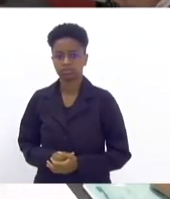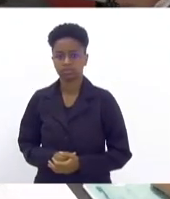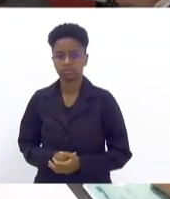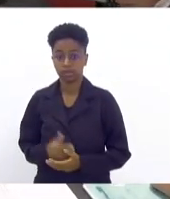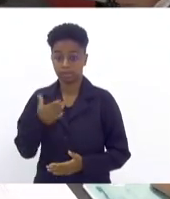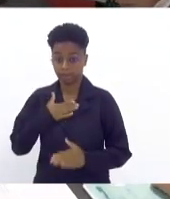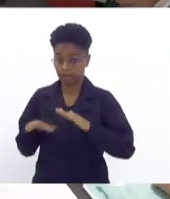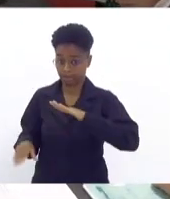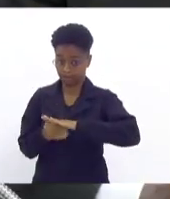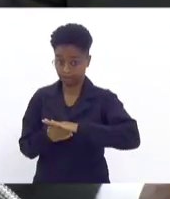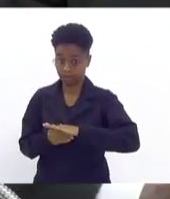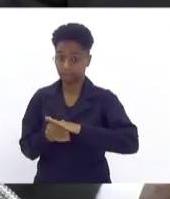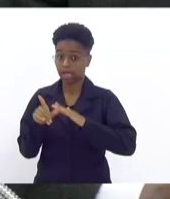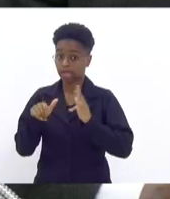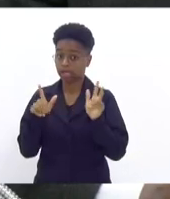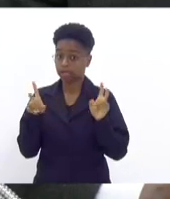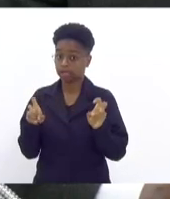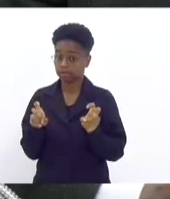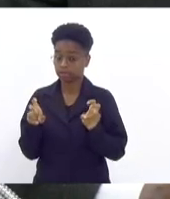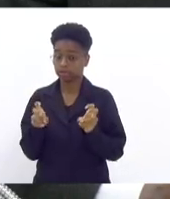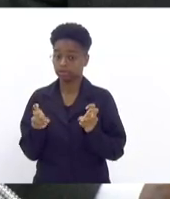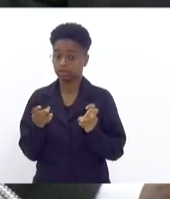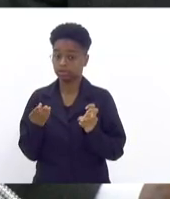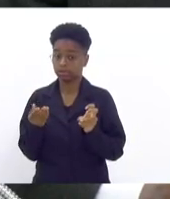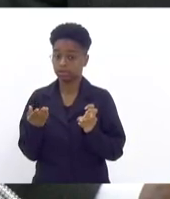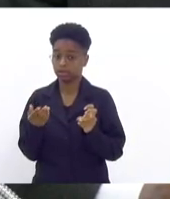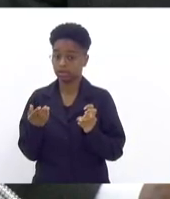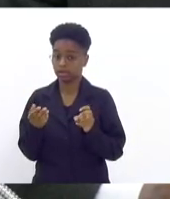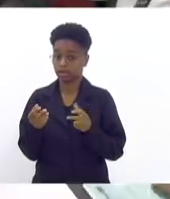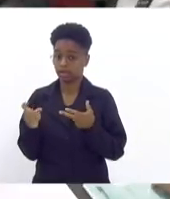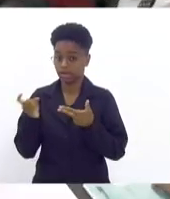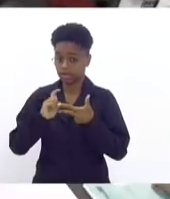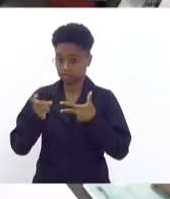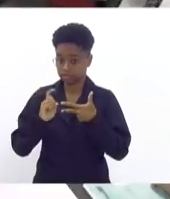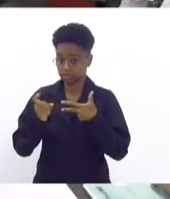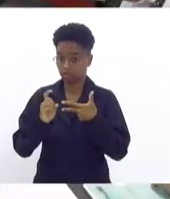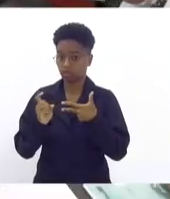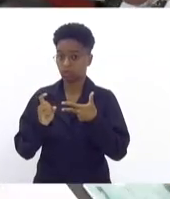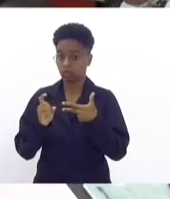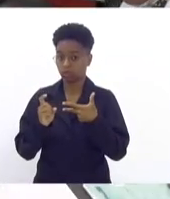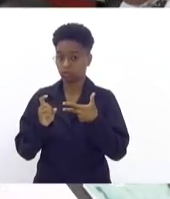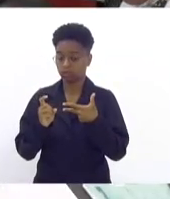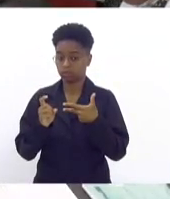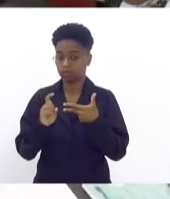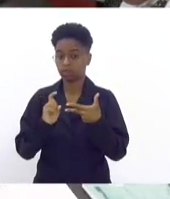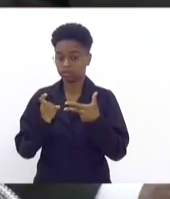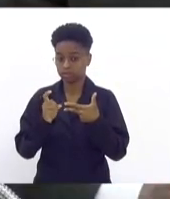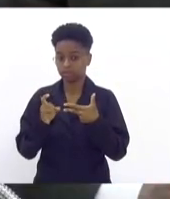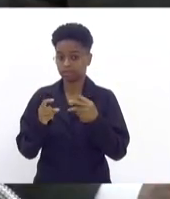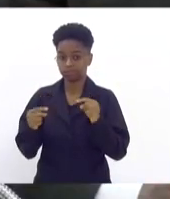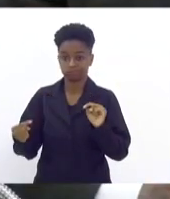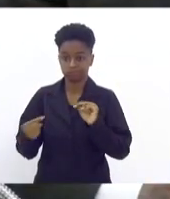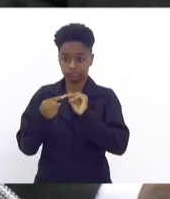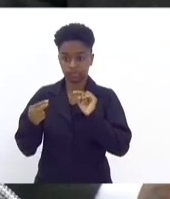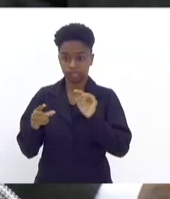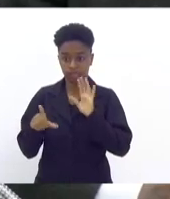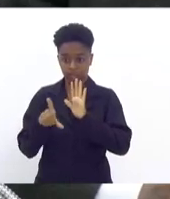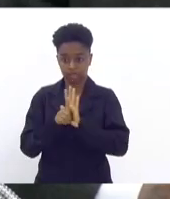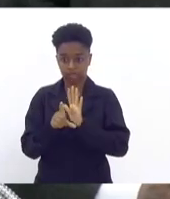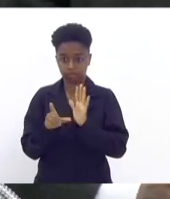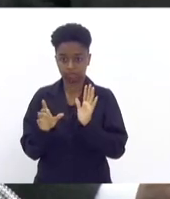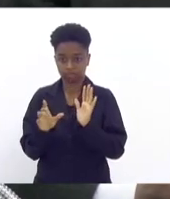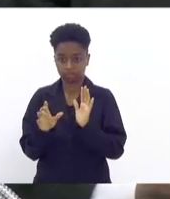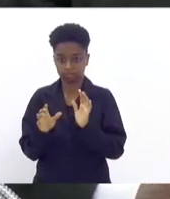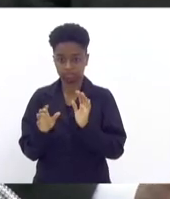minha emenda é no sentido de... O Poder Executivo regulamentará a lei. O Poder Executivo regulamentará a lei. Essa aqui.